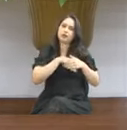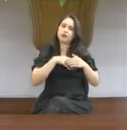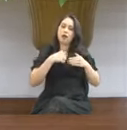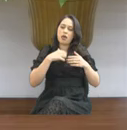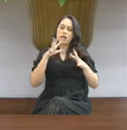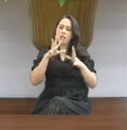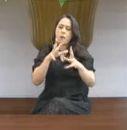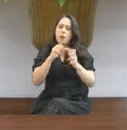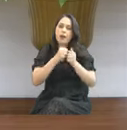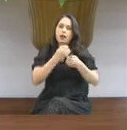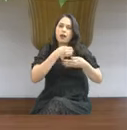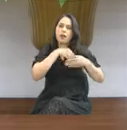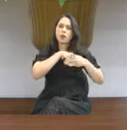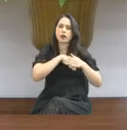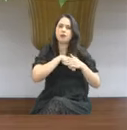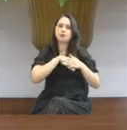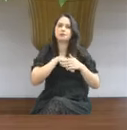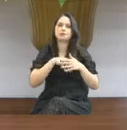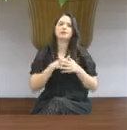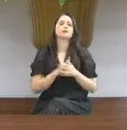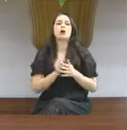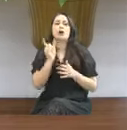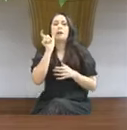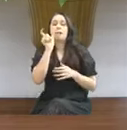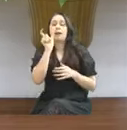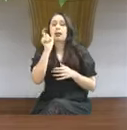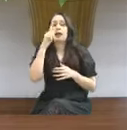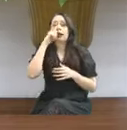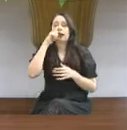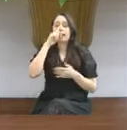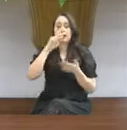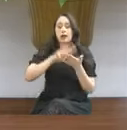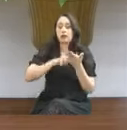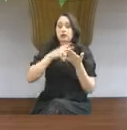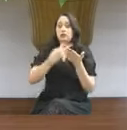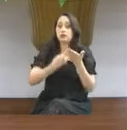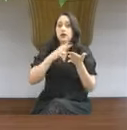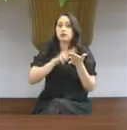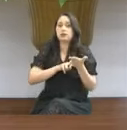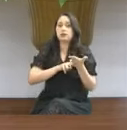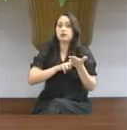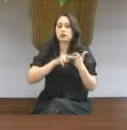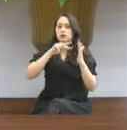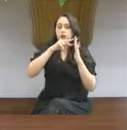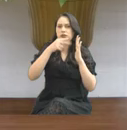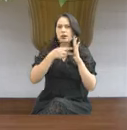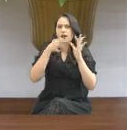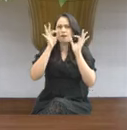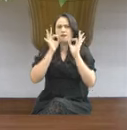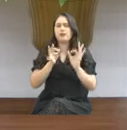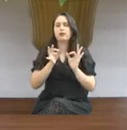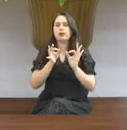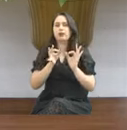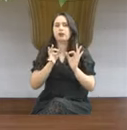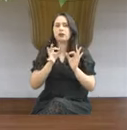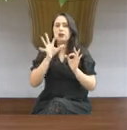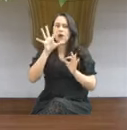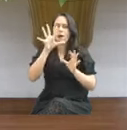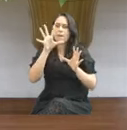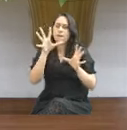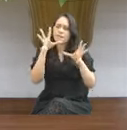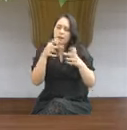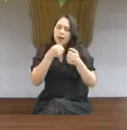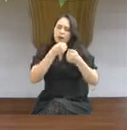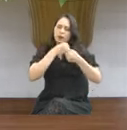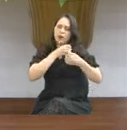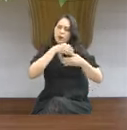mim. Guardemos significa guardar algo com muita força. É aquilo que você sempre